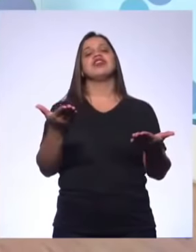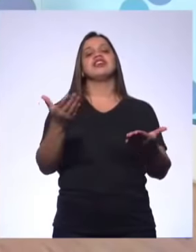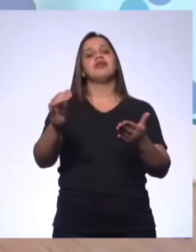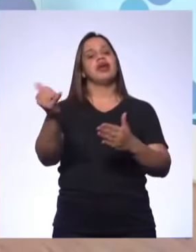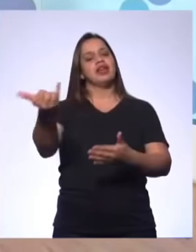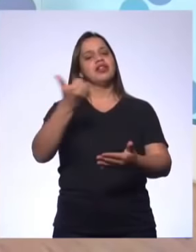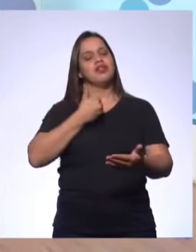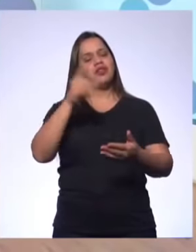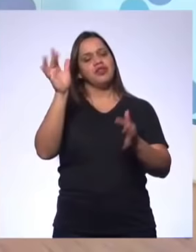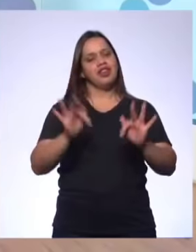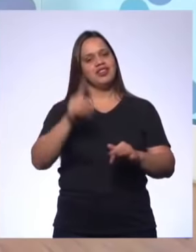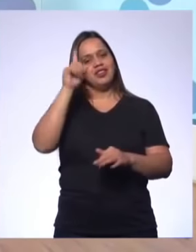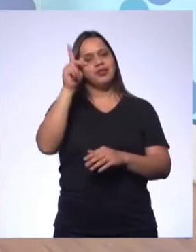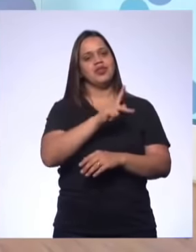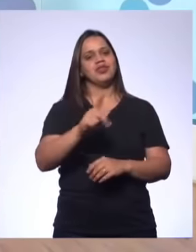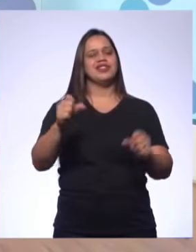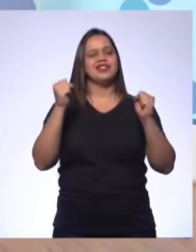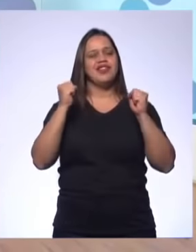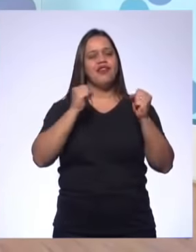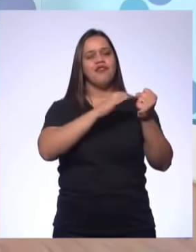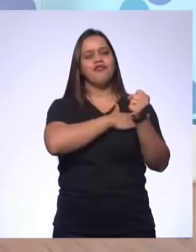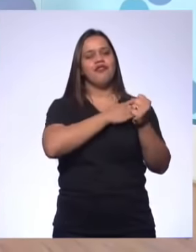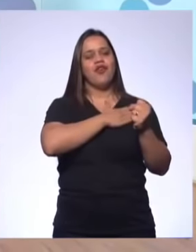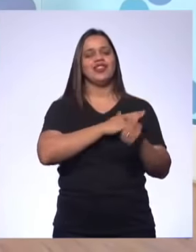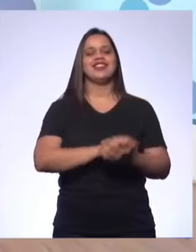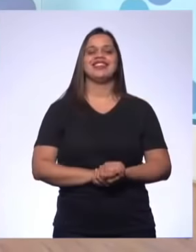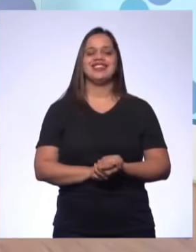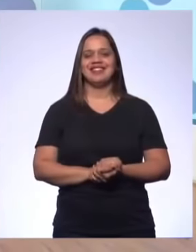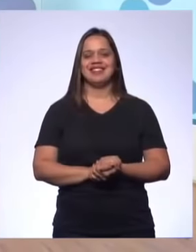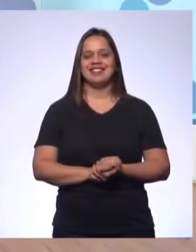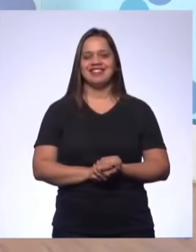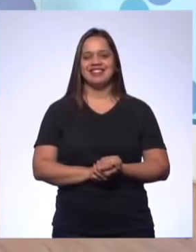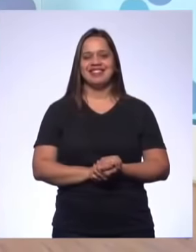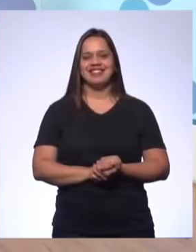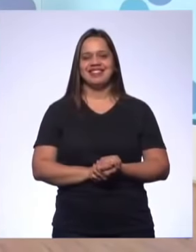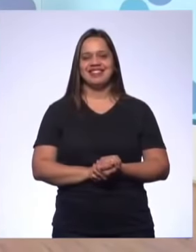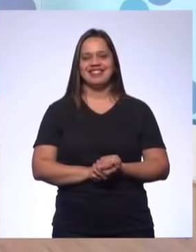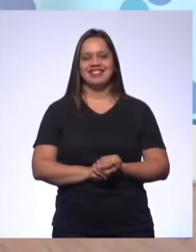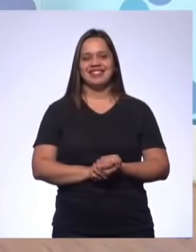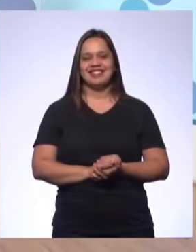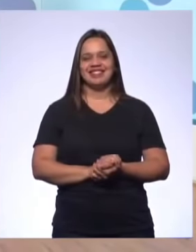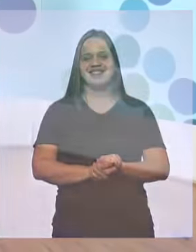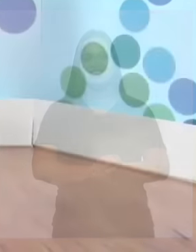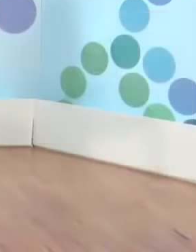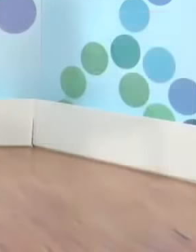dos Professores e o Mônica. Força, professores. Força! É nóis. Até!